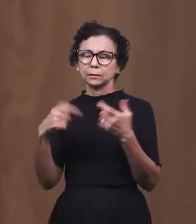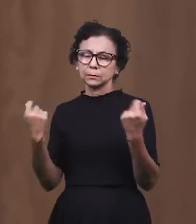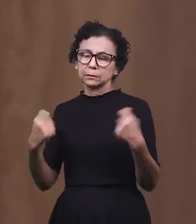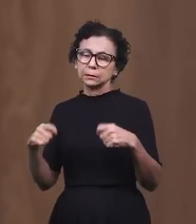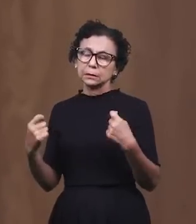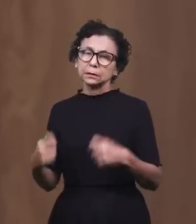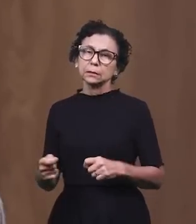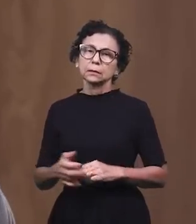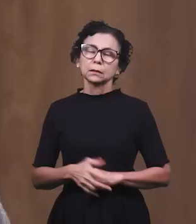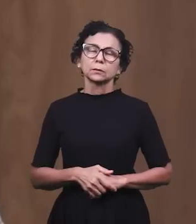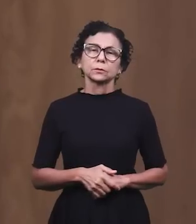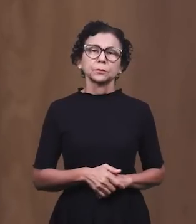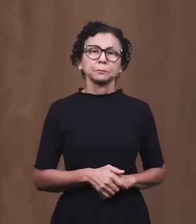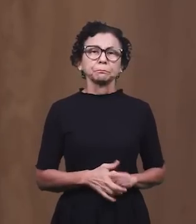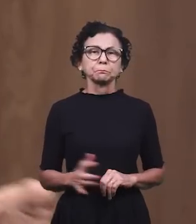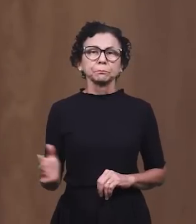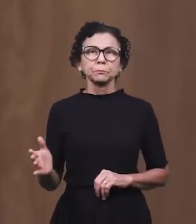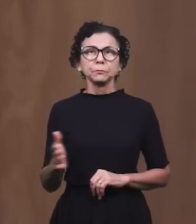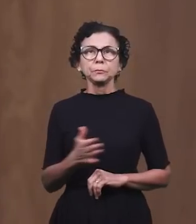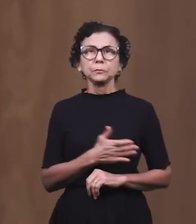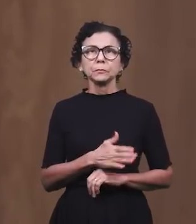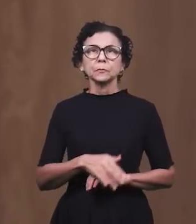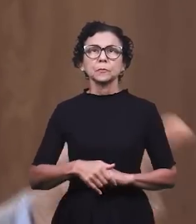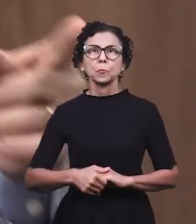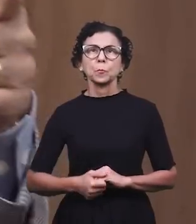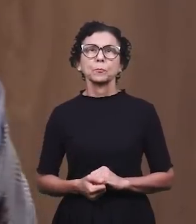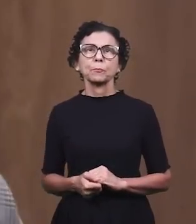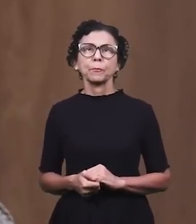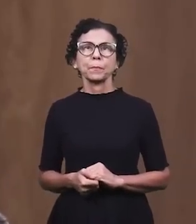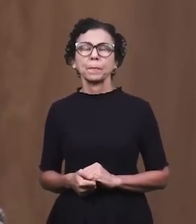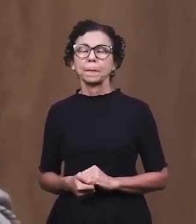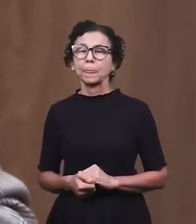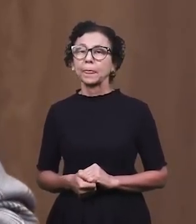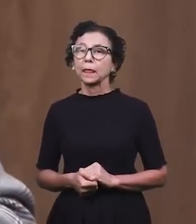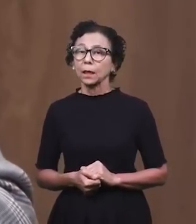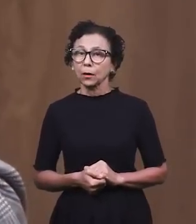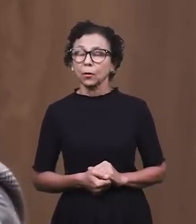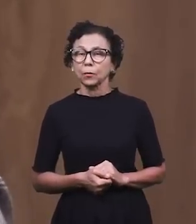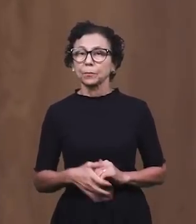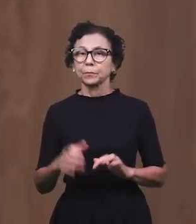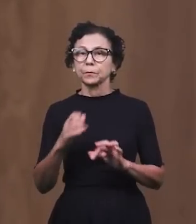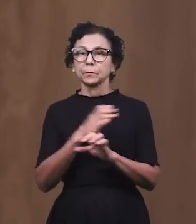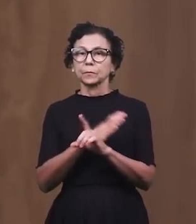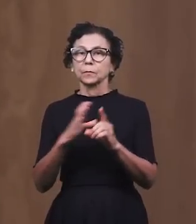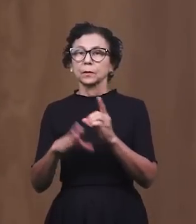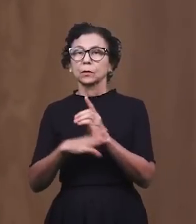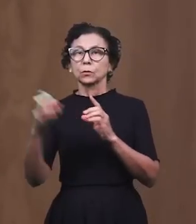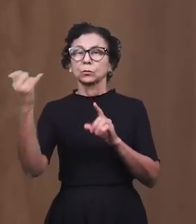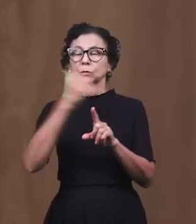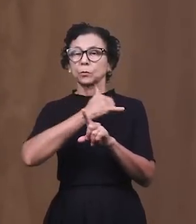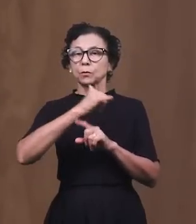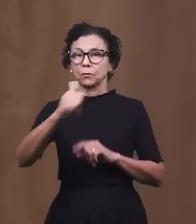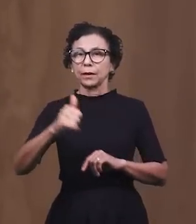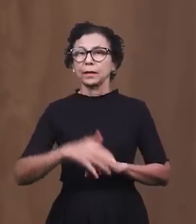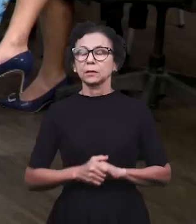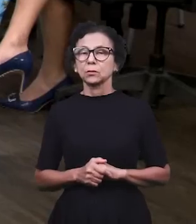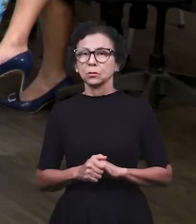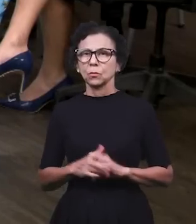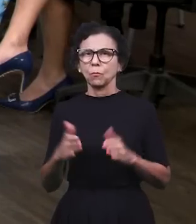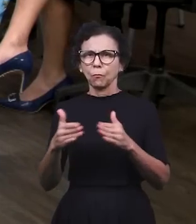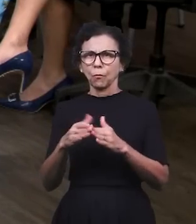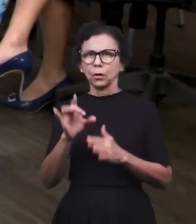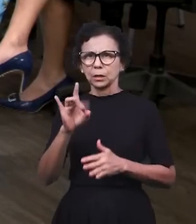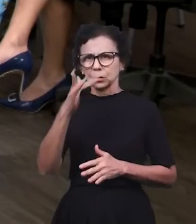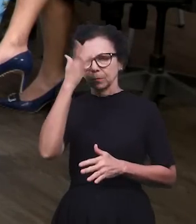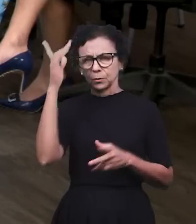culto, é o tipo de pessoa. Lembrando que o culto profético não é só para visitante, não, tá? O culto profético é para toda a igreja. Para toda a igreja.